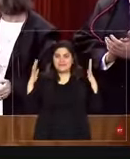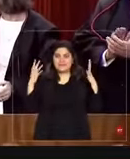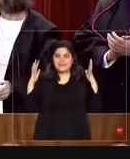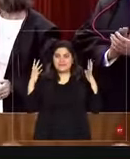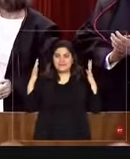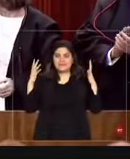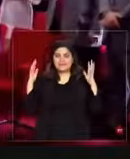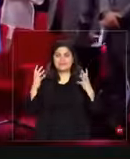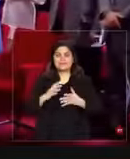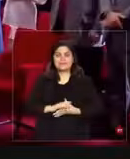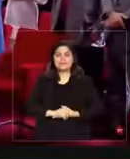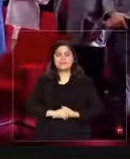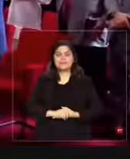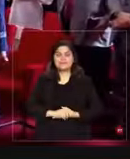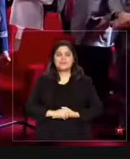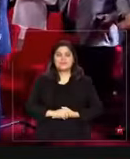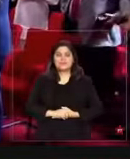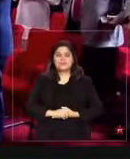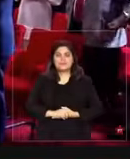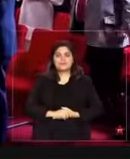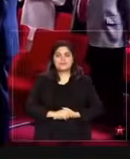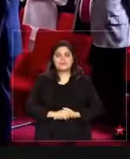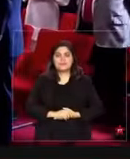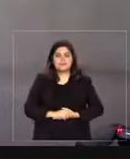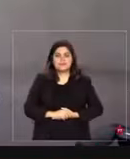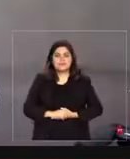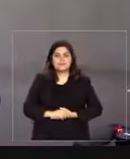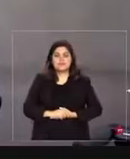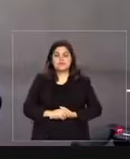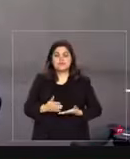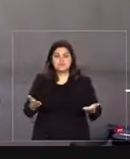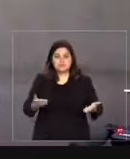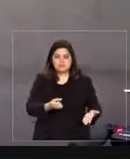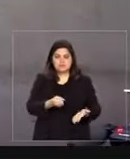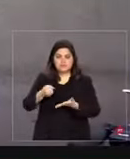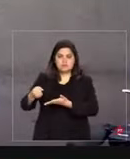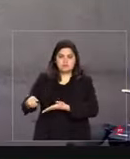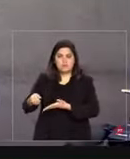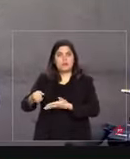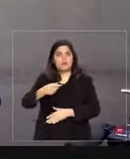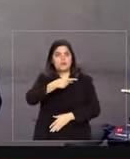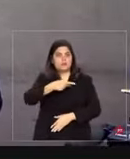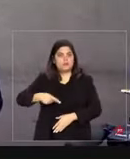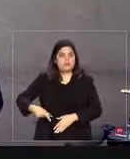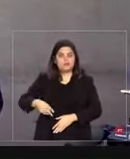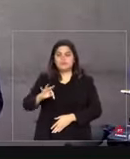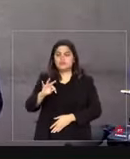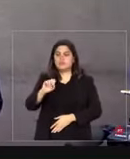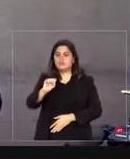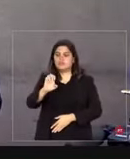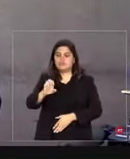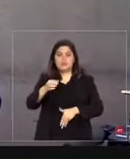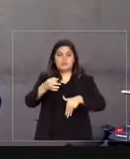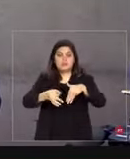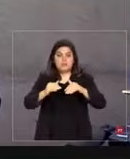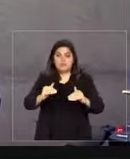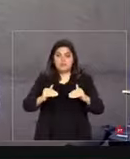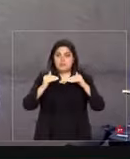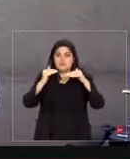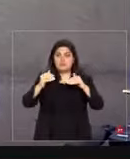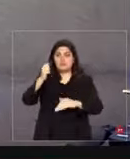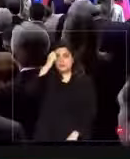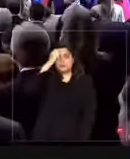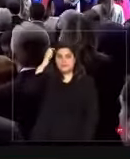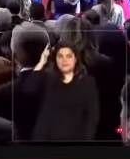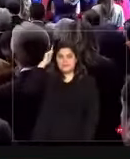diplomação, né, significa dizer que Tem a palavra, Sua Excelência, o senhor presidente do seria TSE, até o dia ministro 19 Alexandre